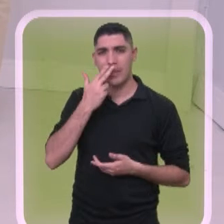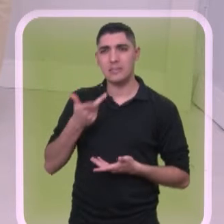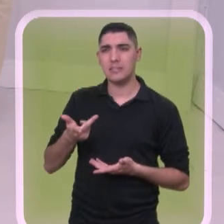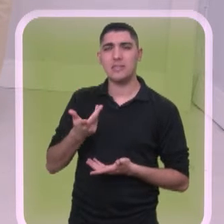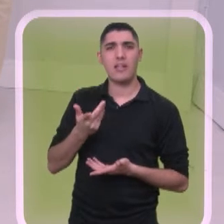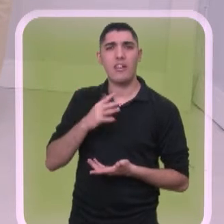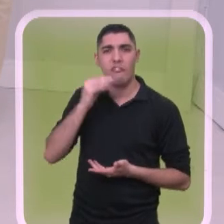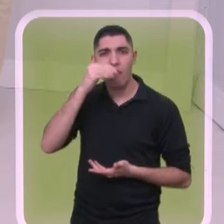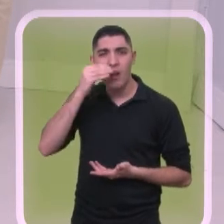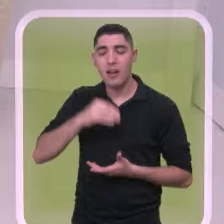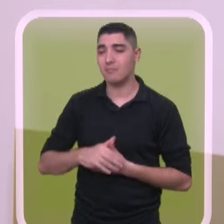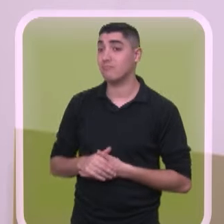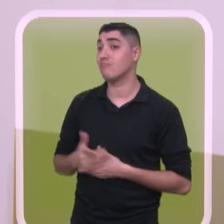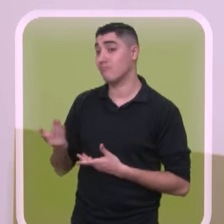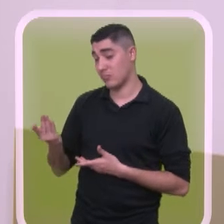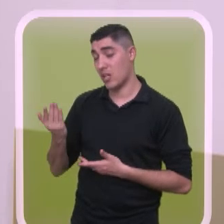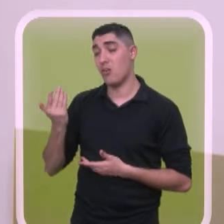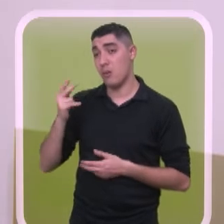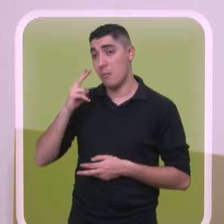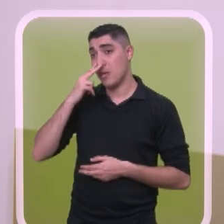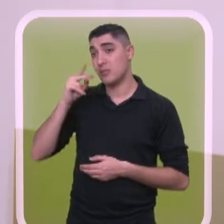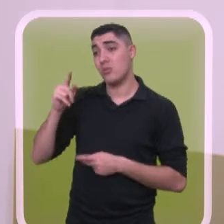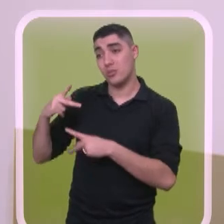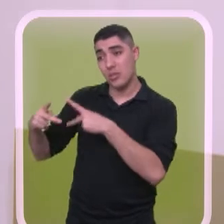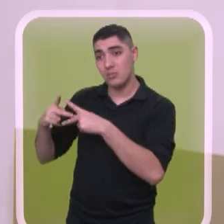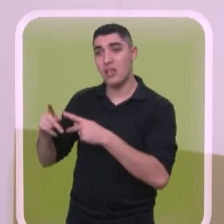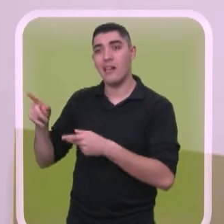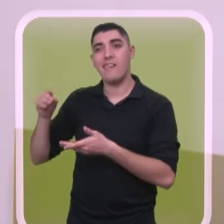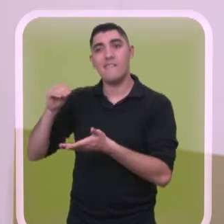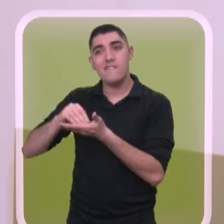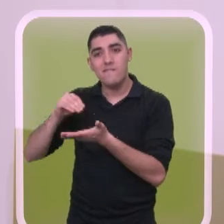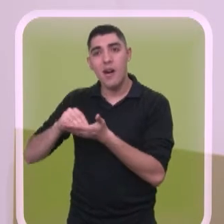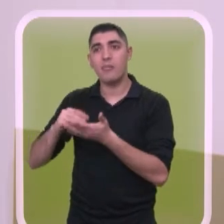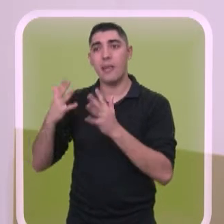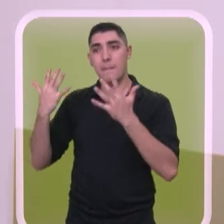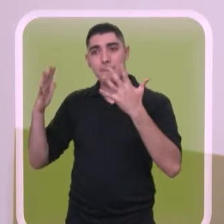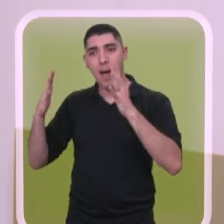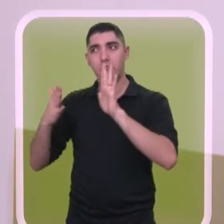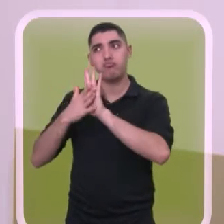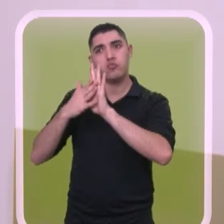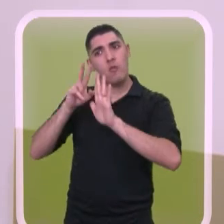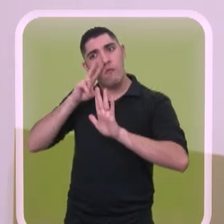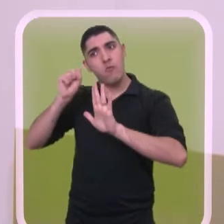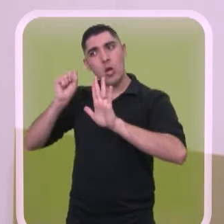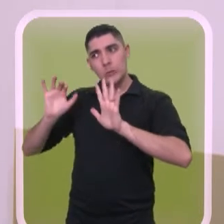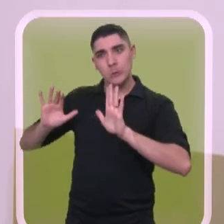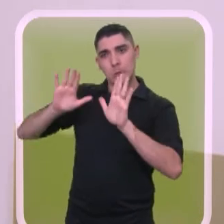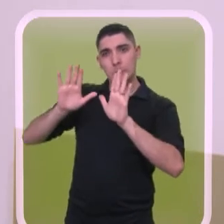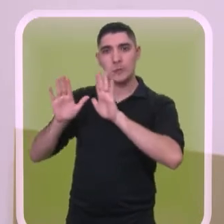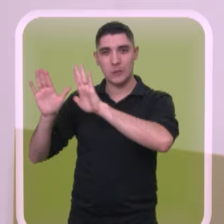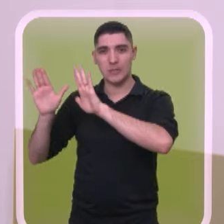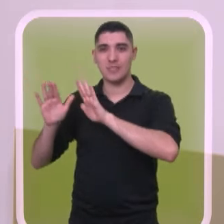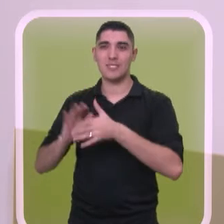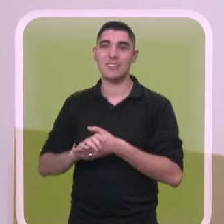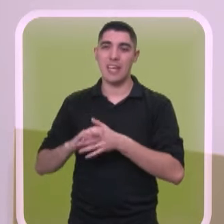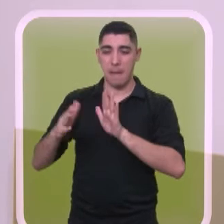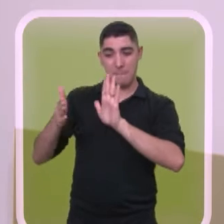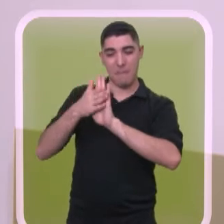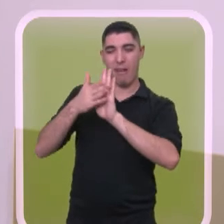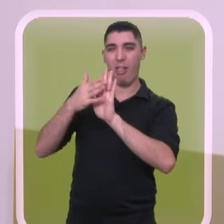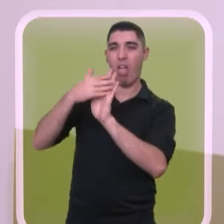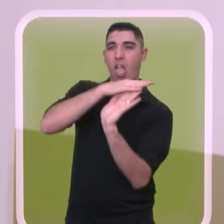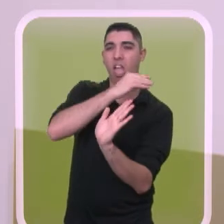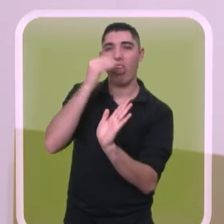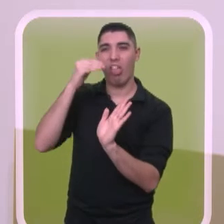cuidaram com um pouco do pé ou da mão esquerda, né, no caso, e não é uma ofensa para quem é canhoto, mas eu